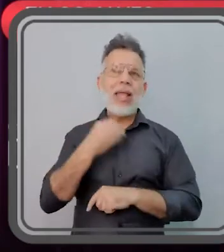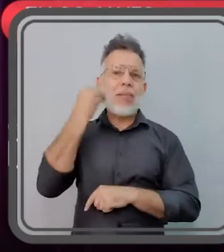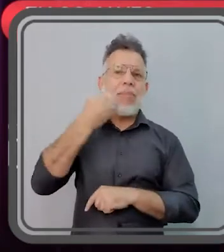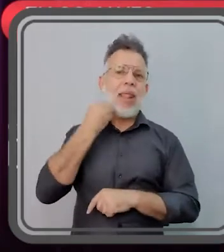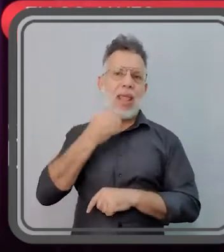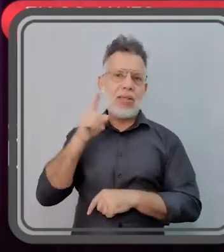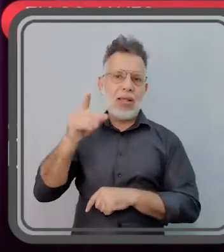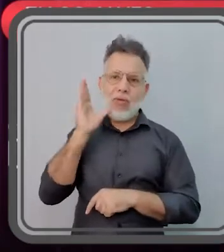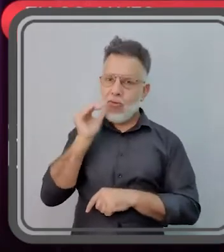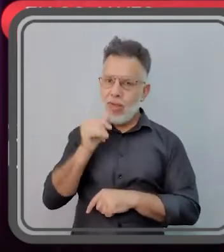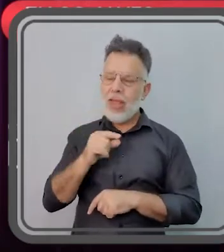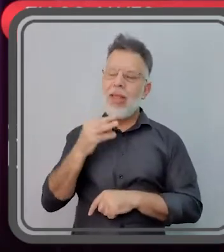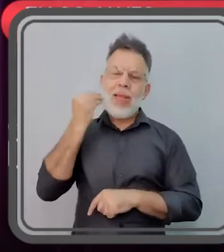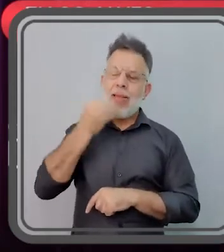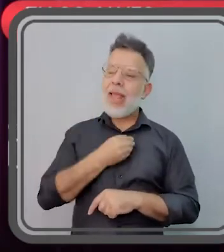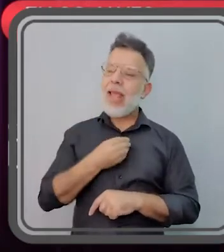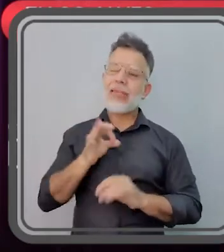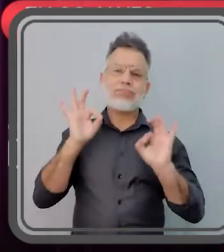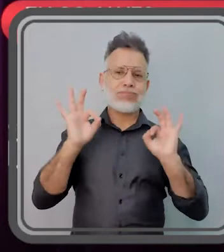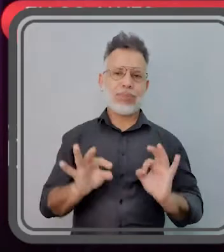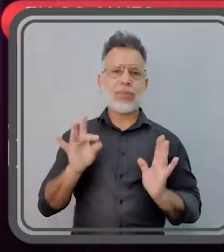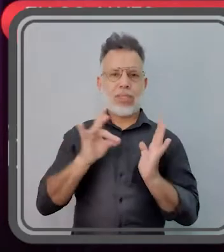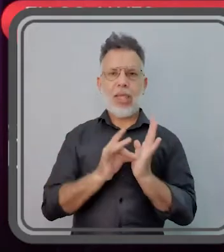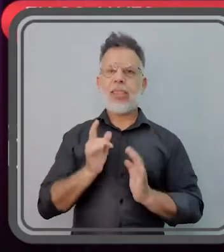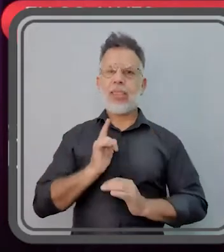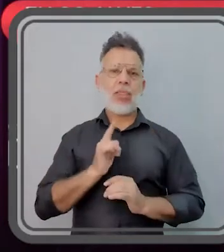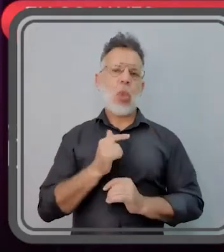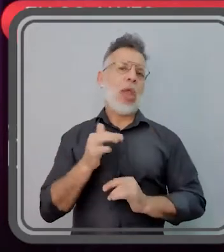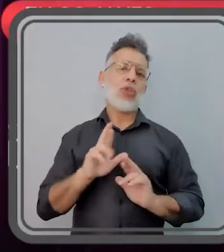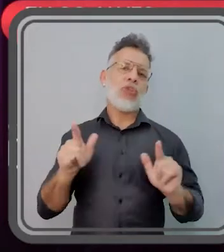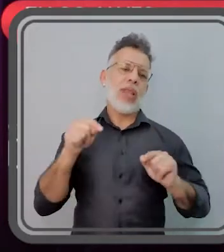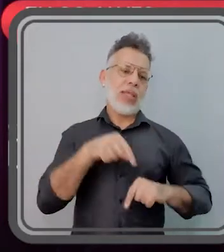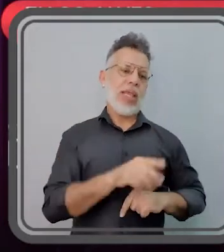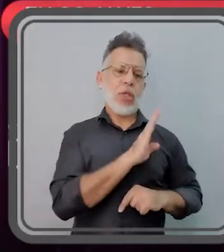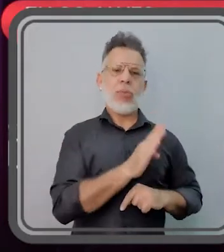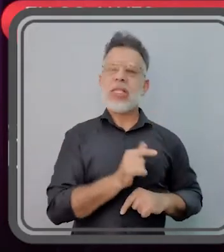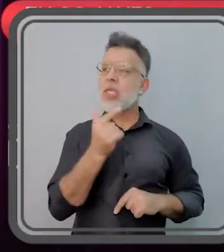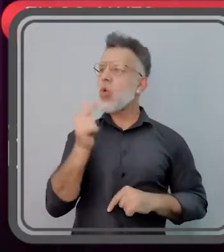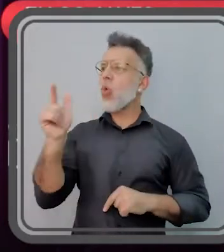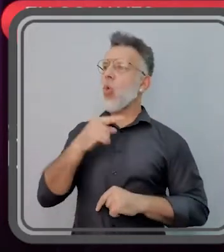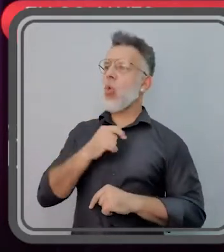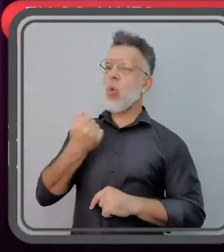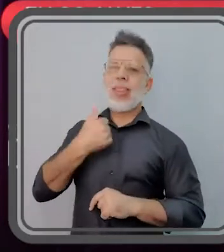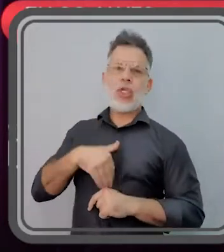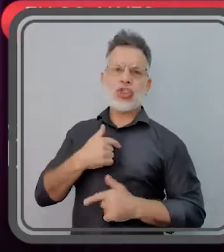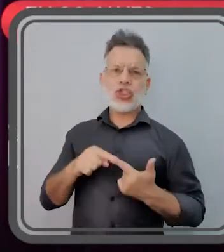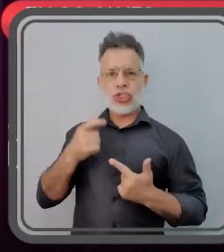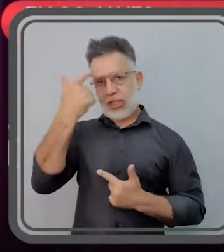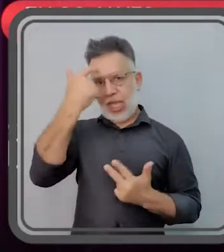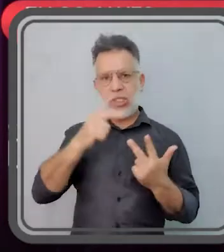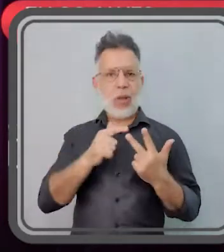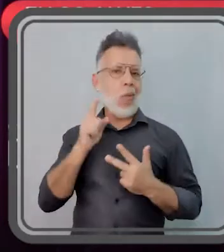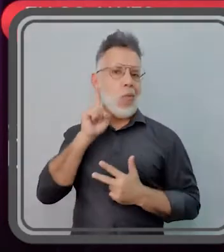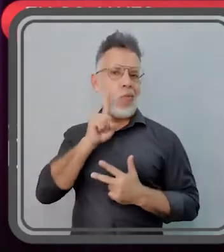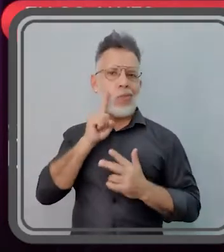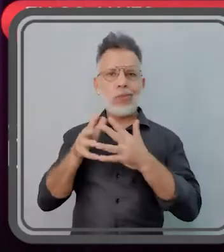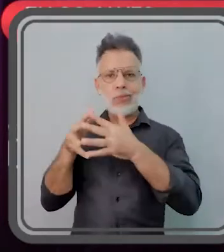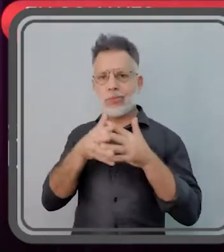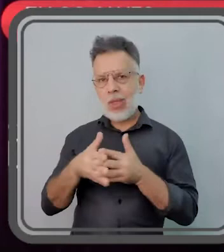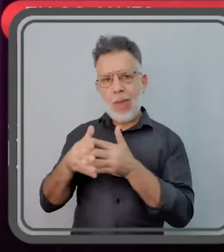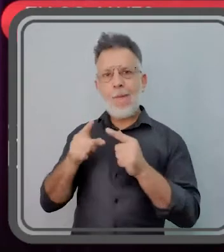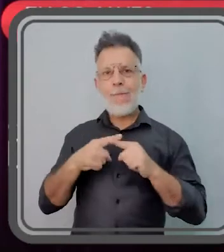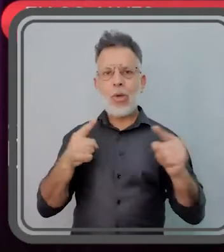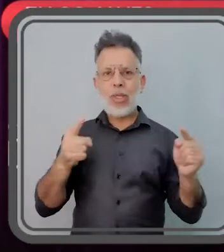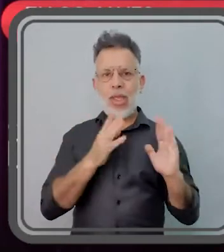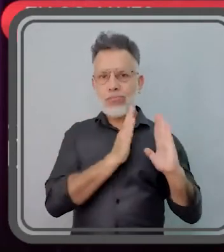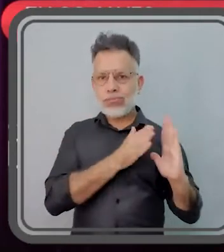essa experiência ela é, de uma certa forma, garantida. Então, eu não tenho a diferença de trabalhar na TCS no Brasil, na Argentina, na Índia, nos Estados Unidos, porque os processos são os